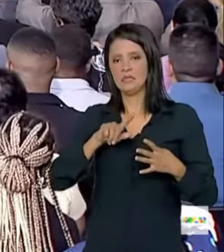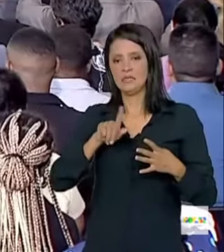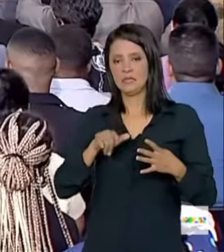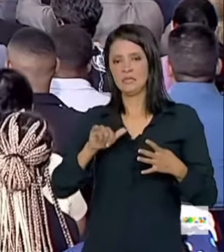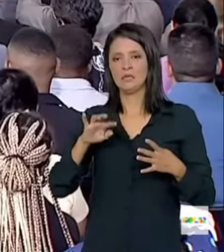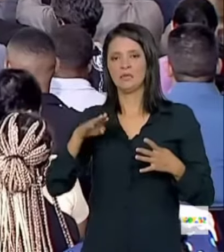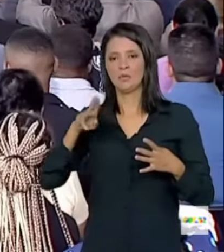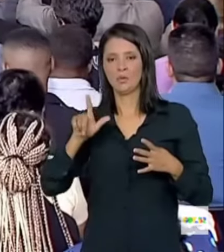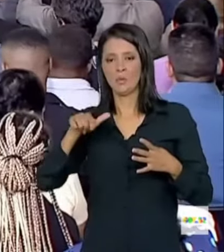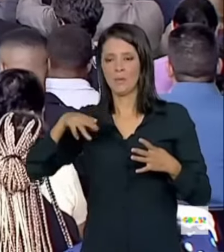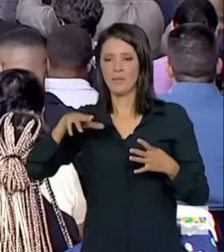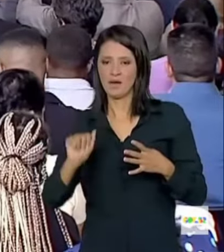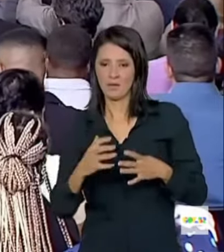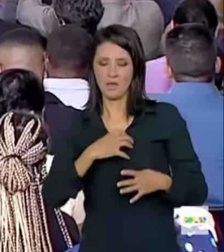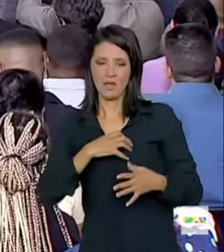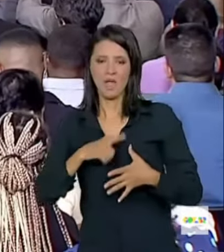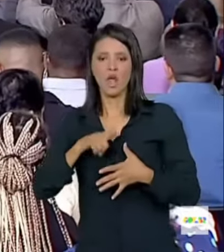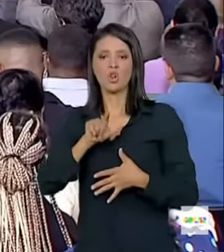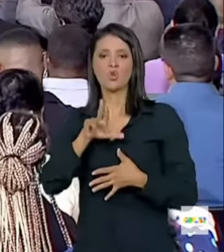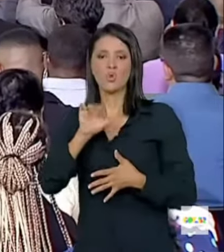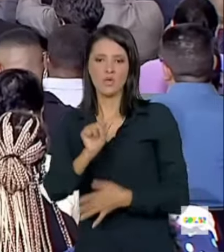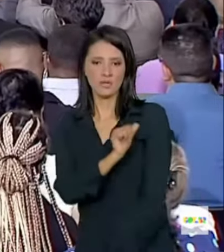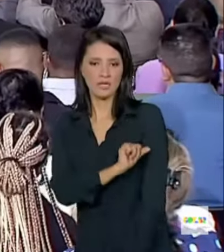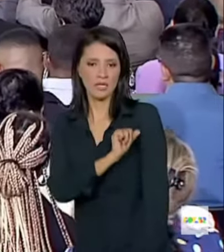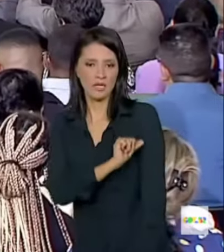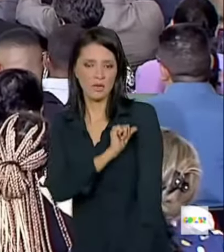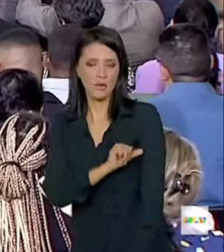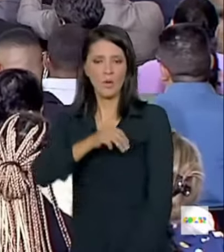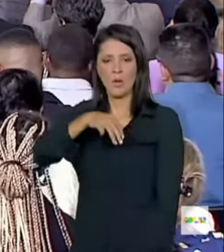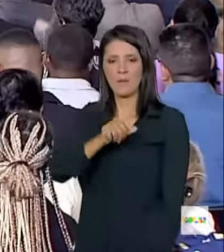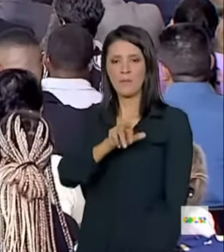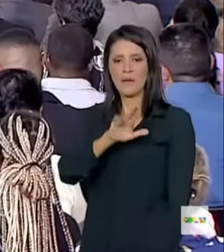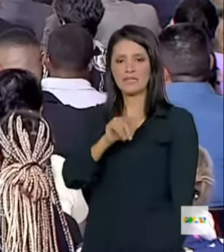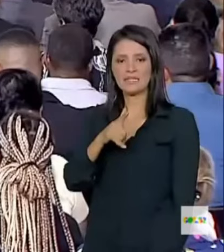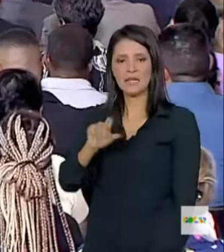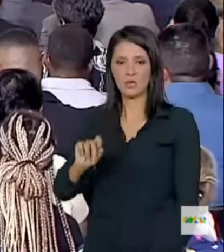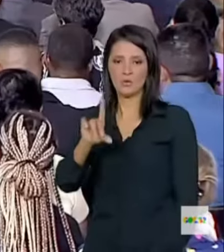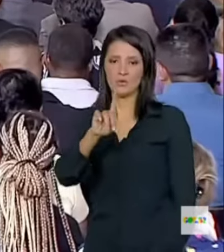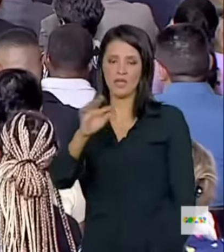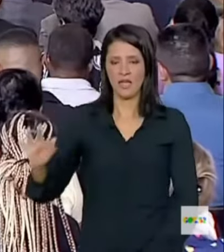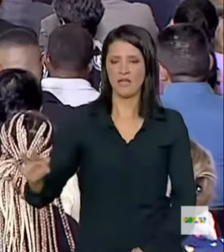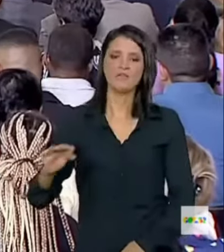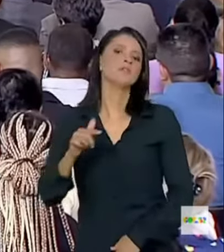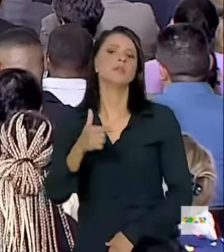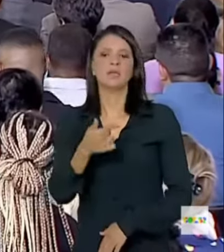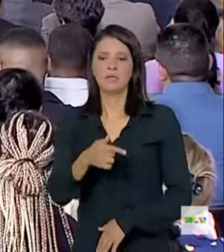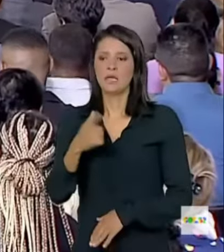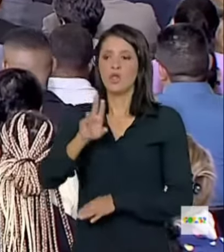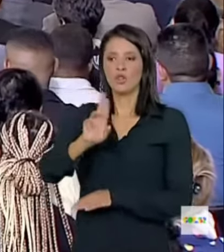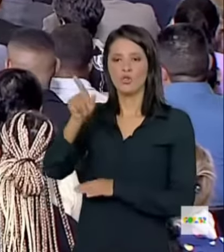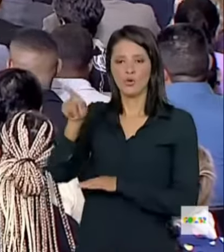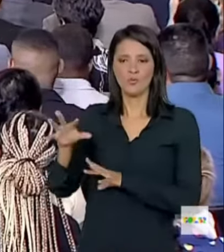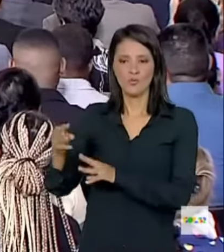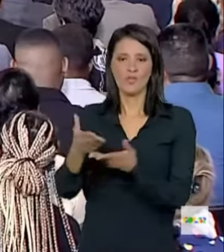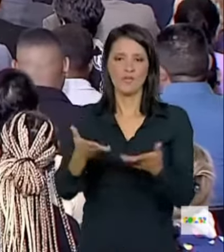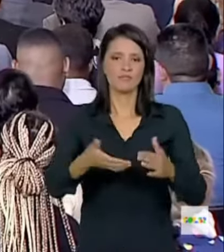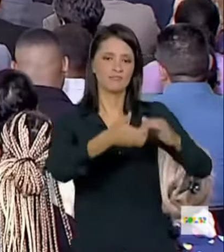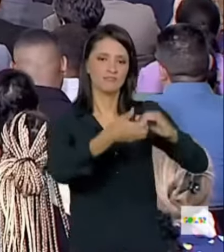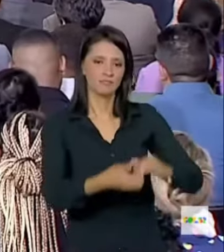Bahia, Luiz Carlos de Albuquerque, do Rio de Janeiro, Marcelo Chaves, do Distrito Federal, em nome de quem cumprimento